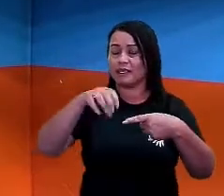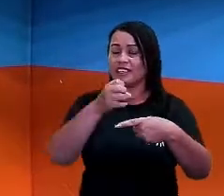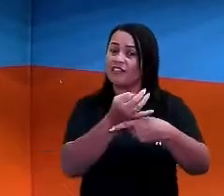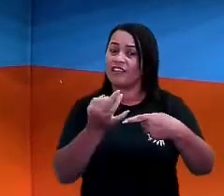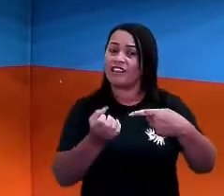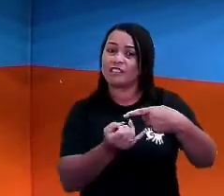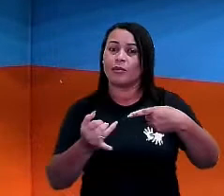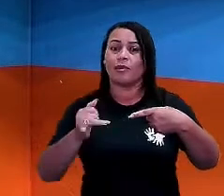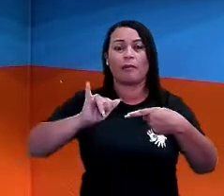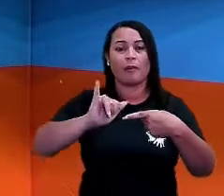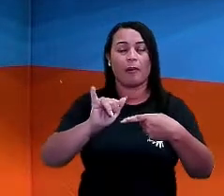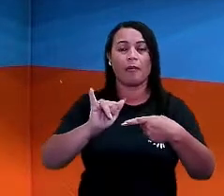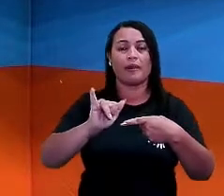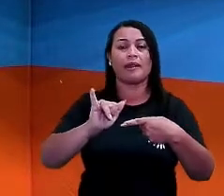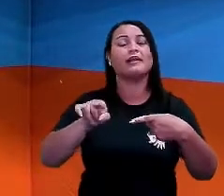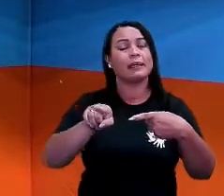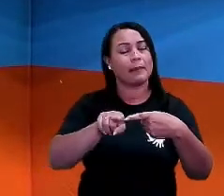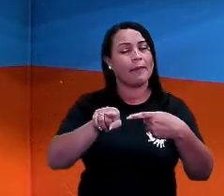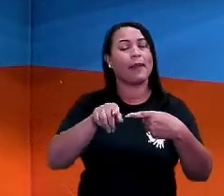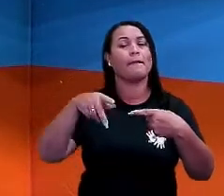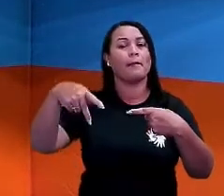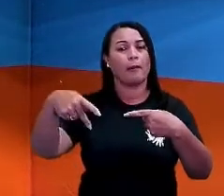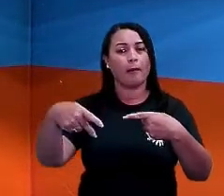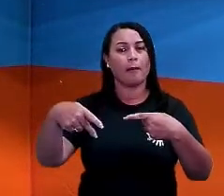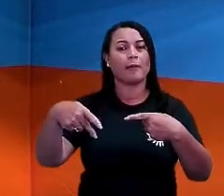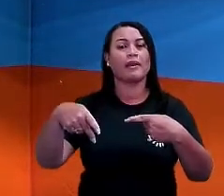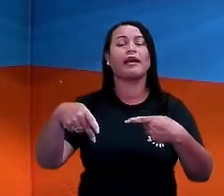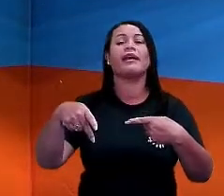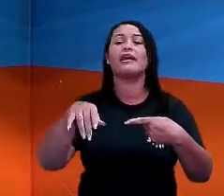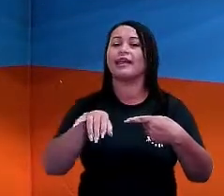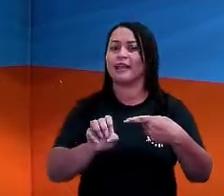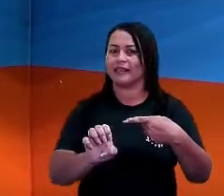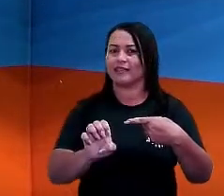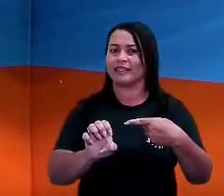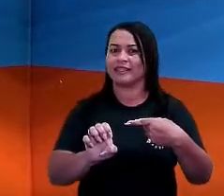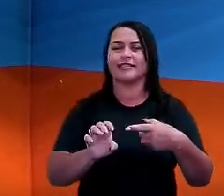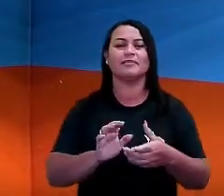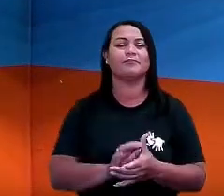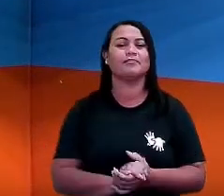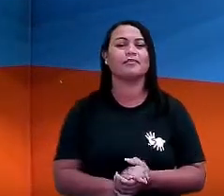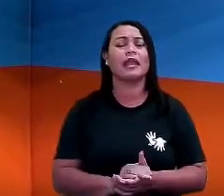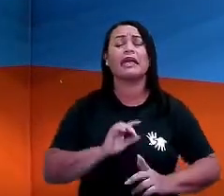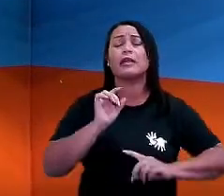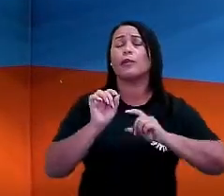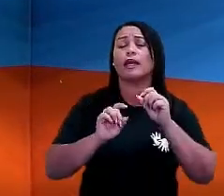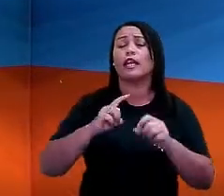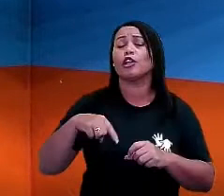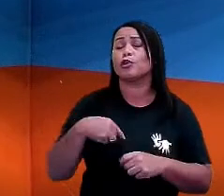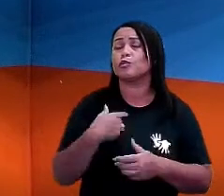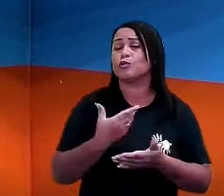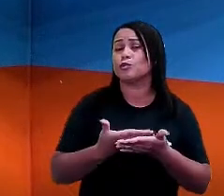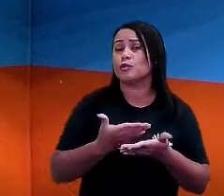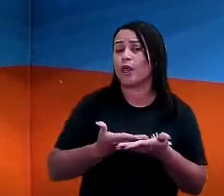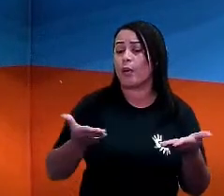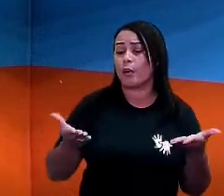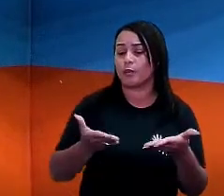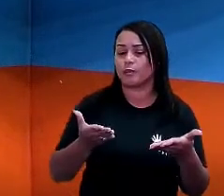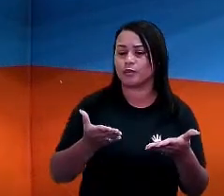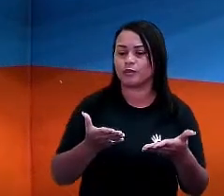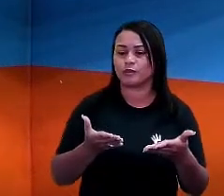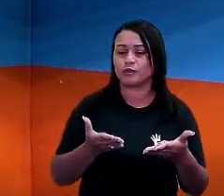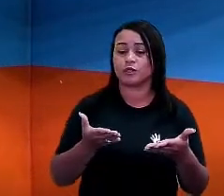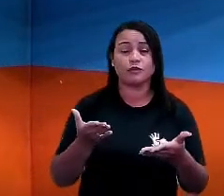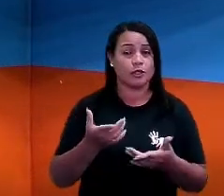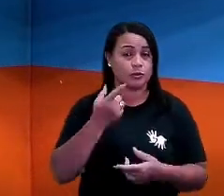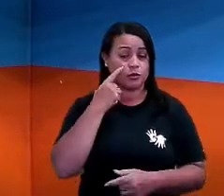fração imprópria e própria e fração equivalente. Então, o que é que nós vamos estudar hoje? Hoje